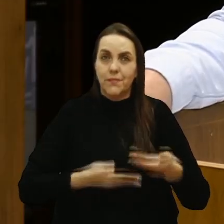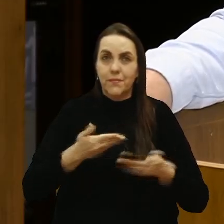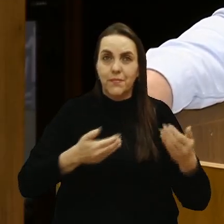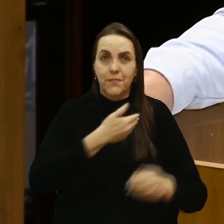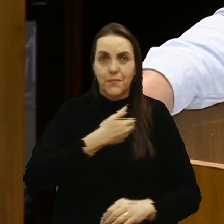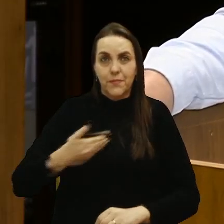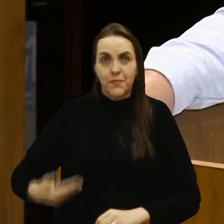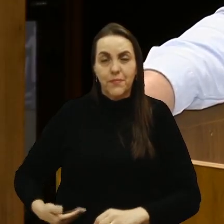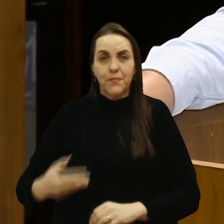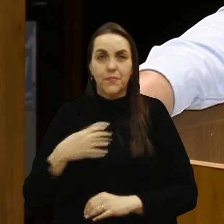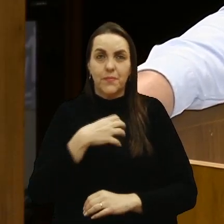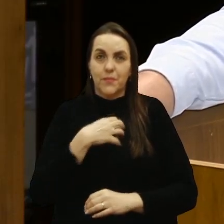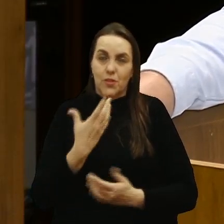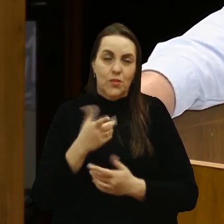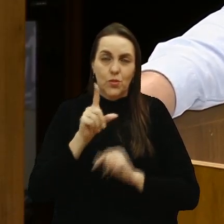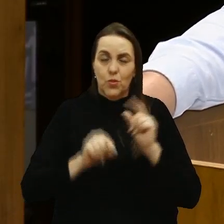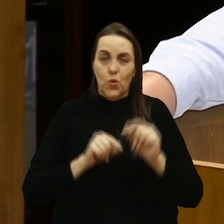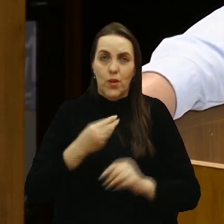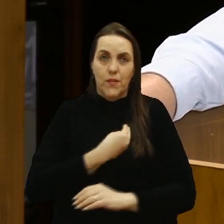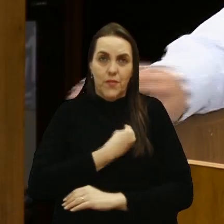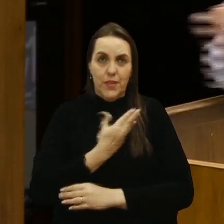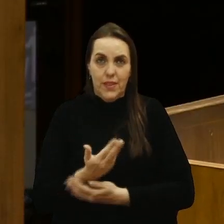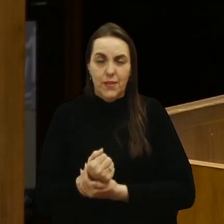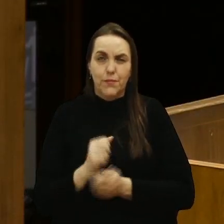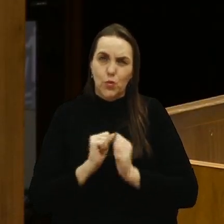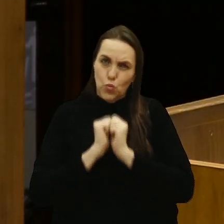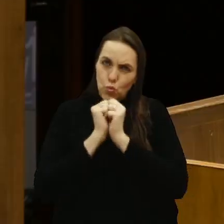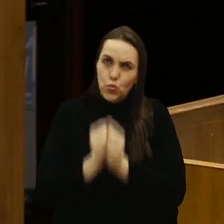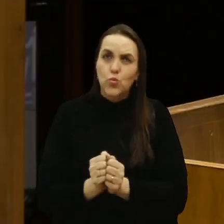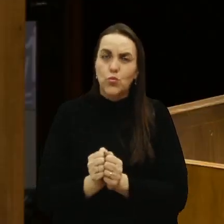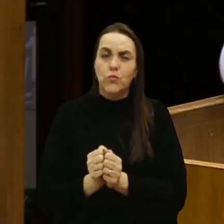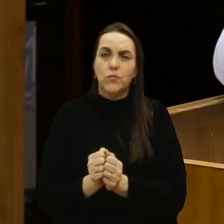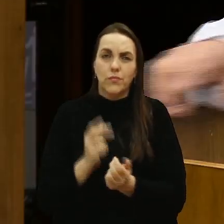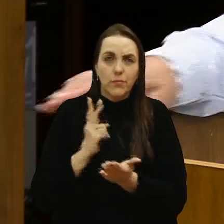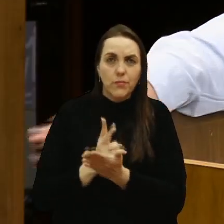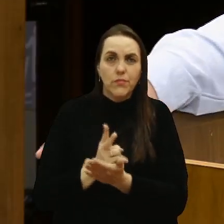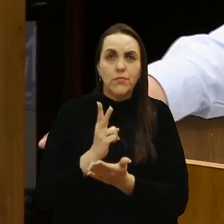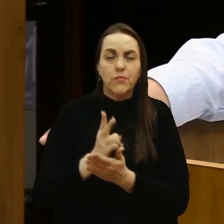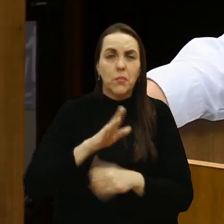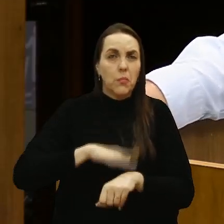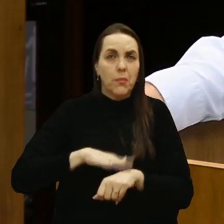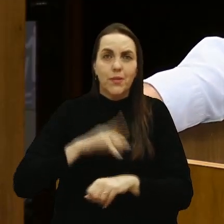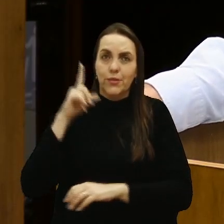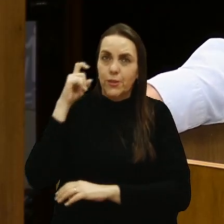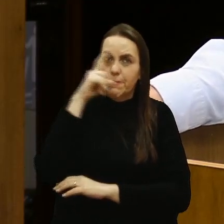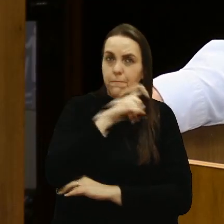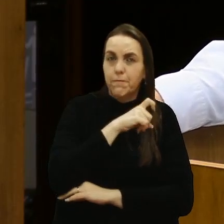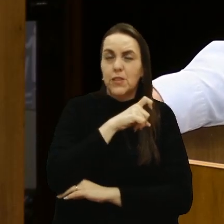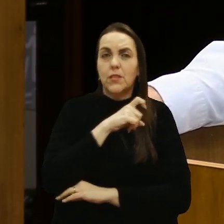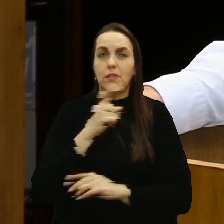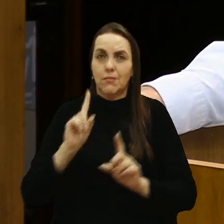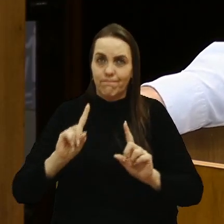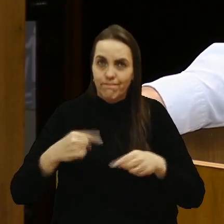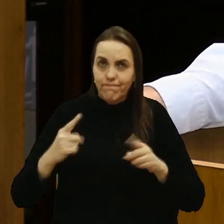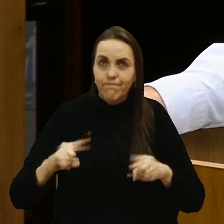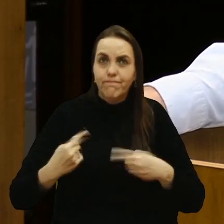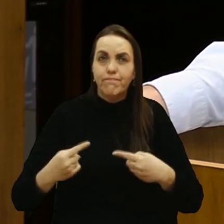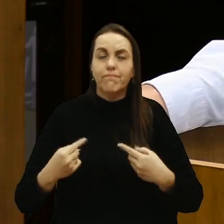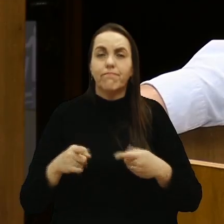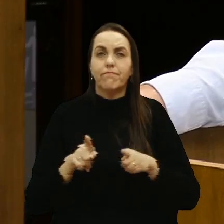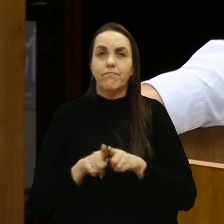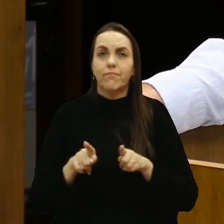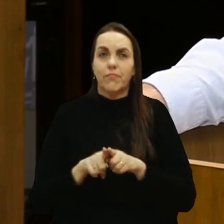como forma de vida. Estamos juntas e juntos nos momentos difíceis, desafiadores,